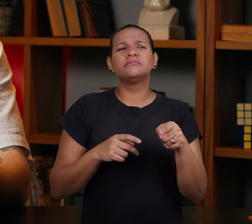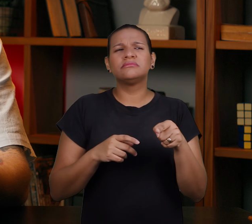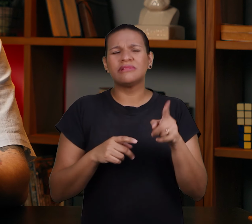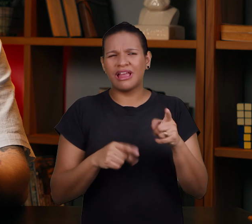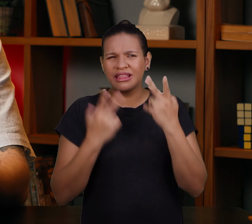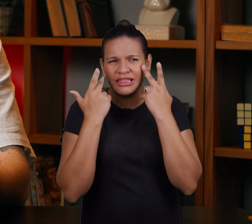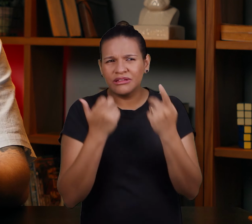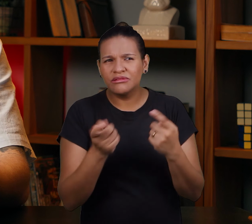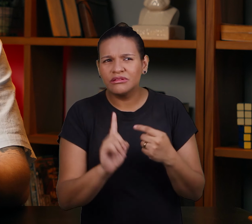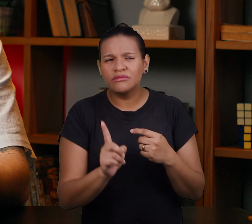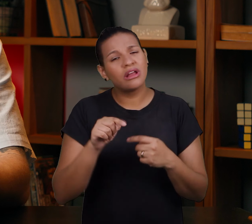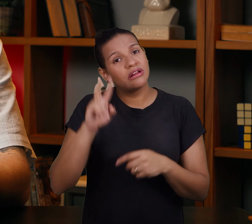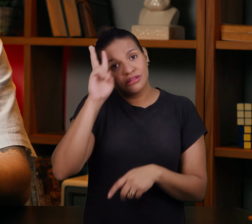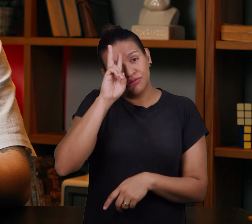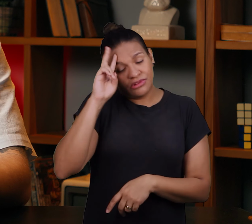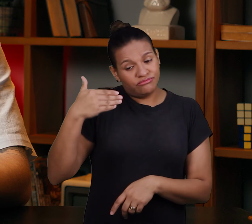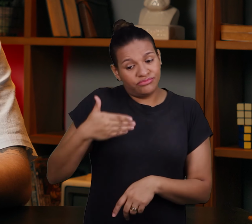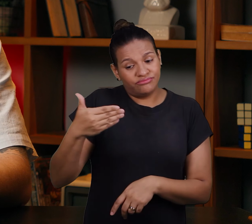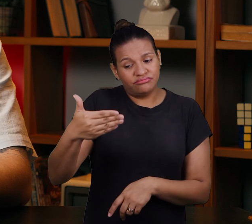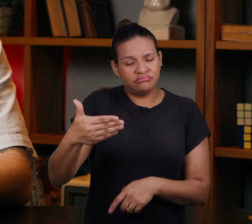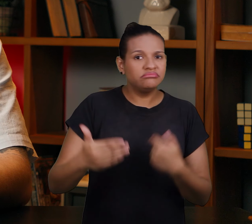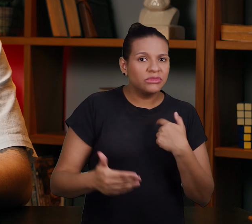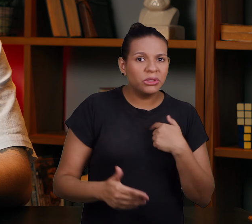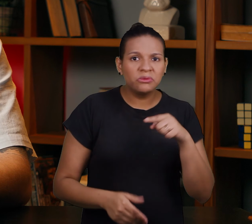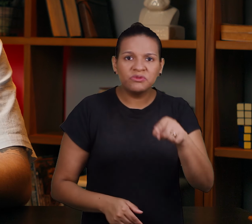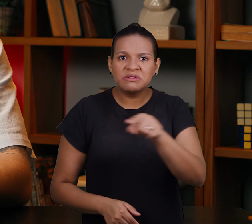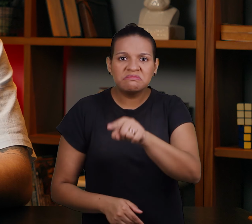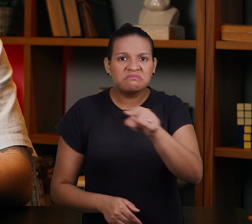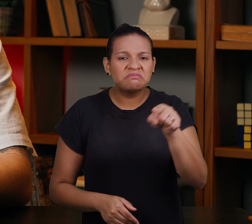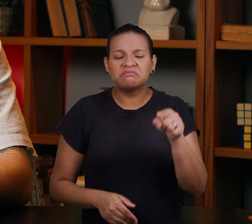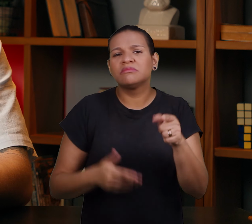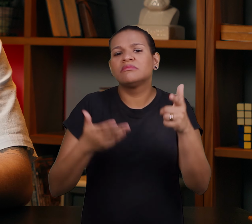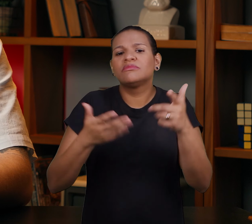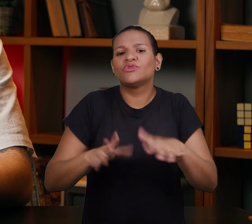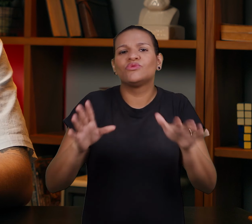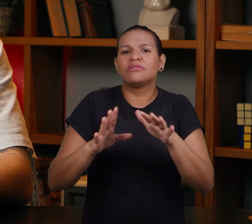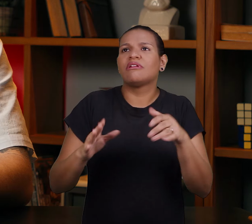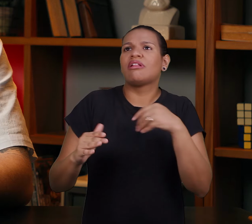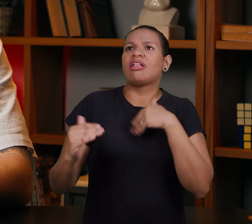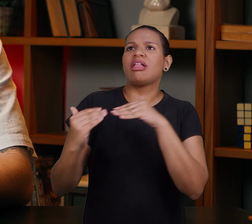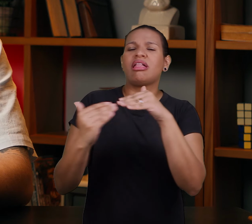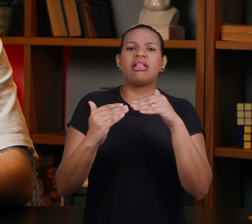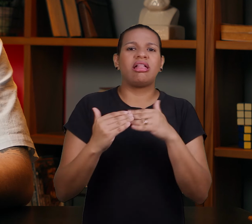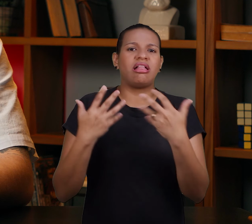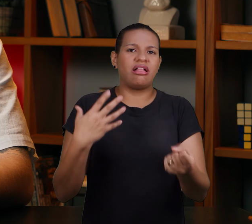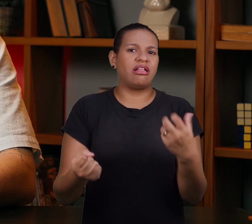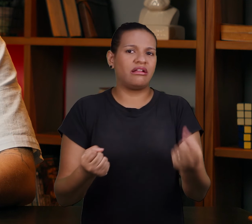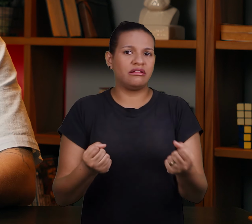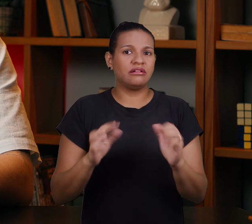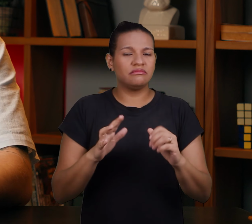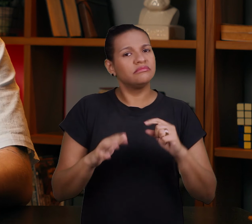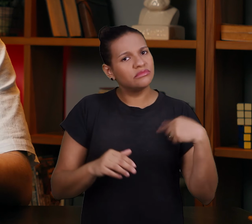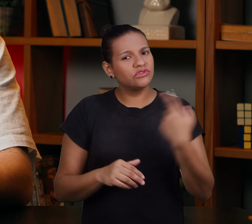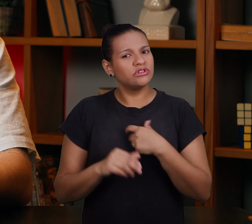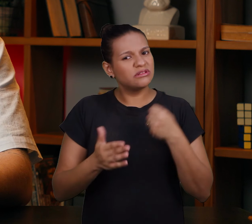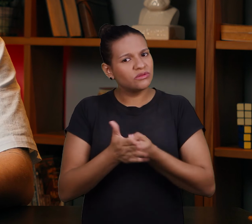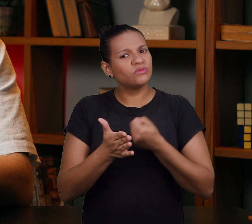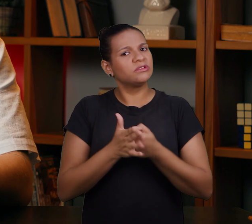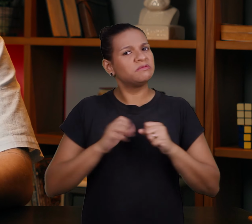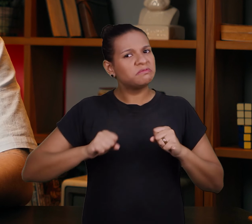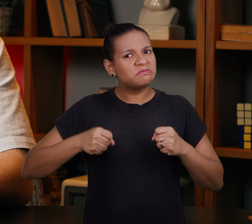Elas só venceram a batalha histórica. E nem eu, nem você, nem quem quer que seja, precisamos nos contentar com elas. Mas essa